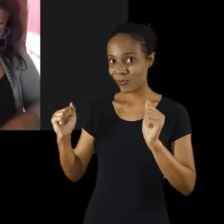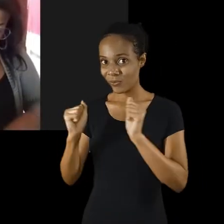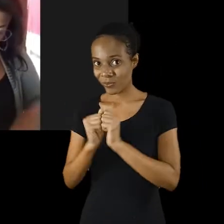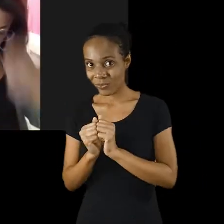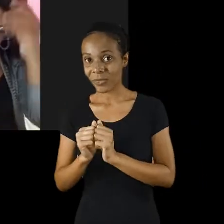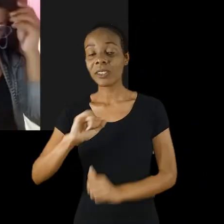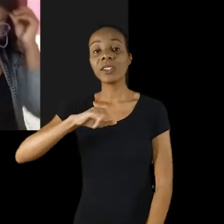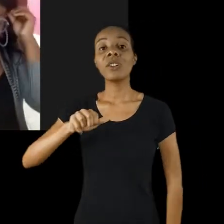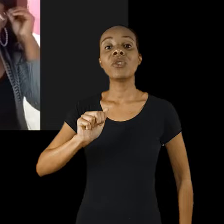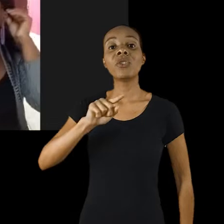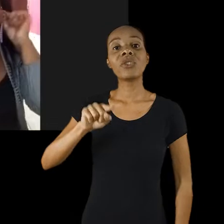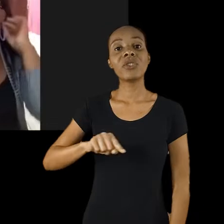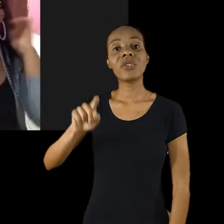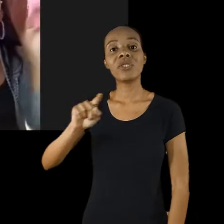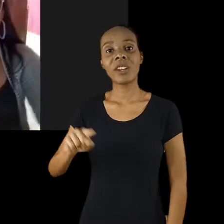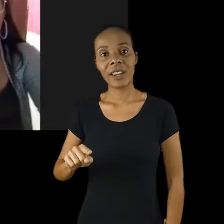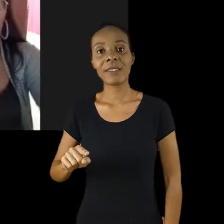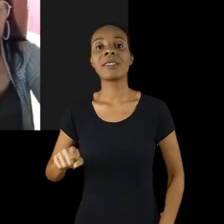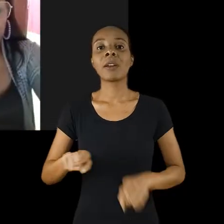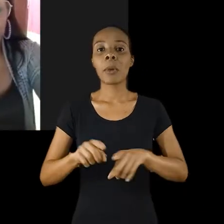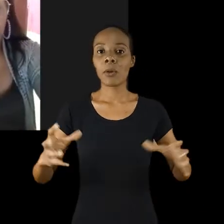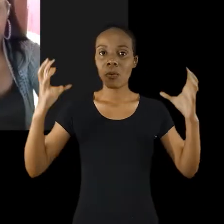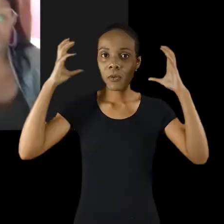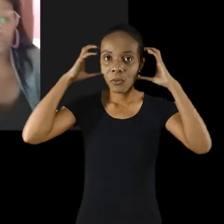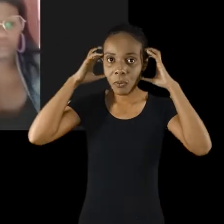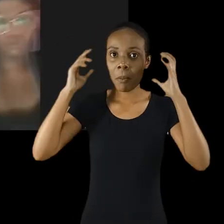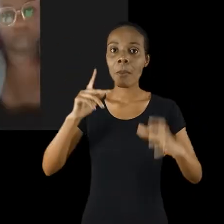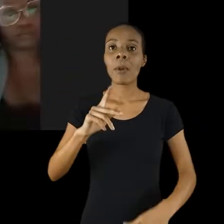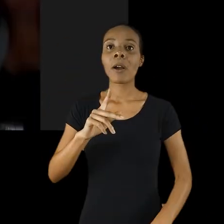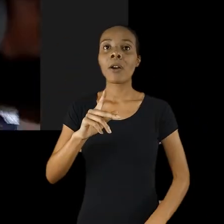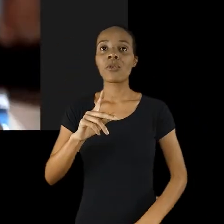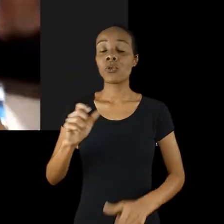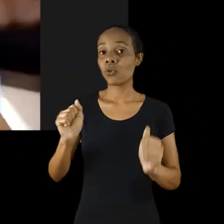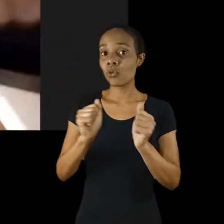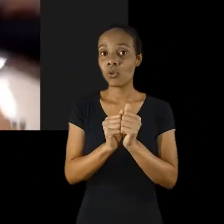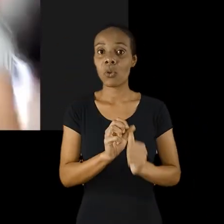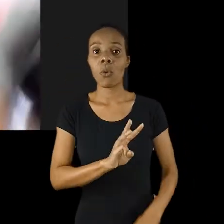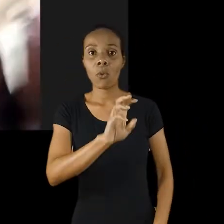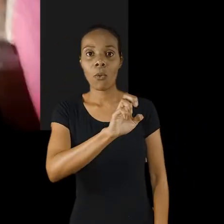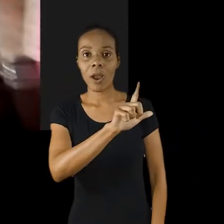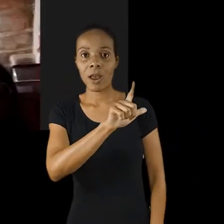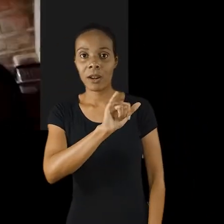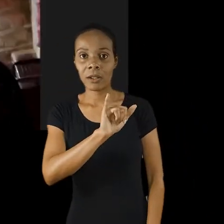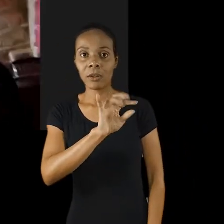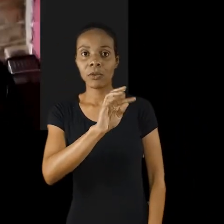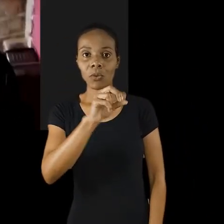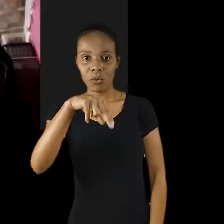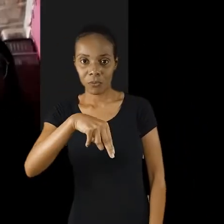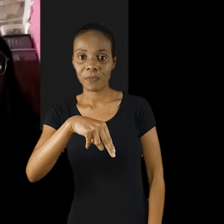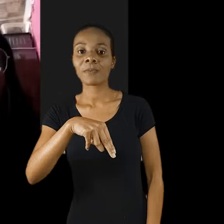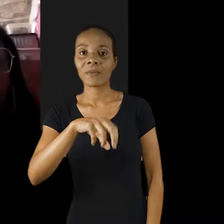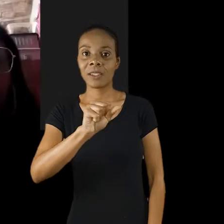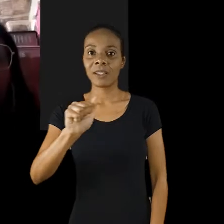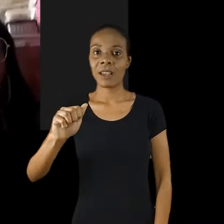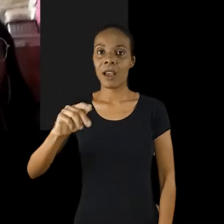Jazz é cofundador do podcast Do Fundo da Boca, juntamente com o poeta Wellington Sabino. Todo o trabalho de Jazz